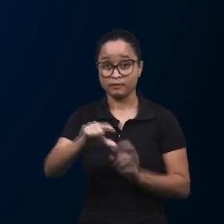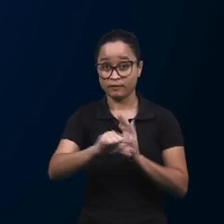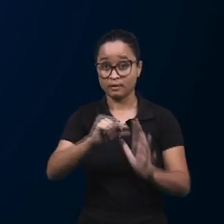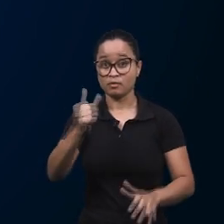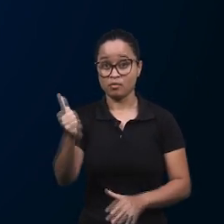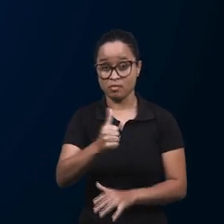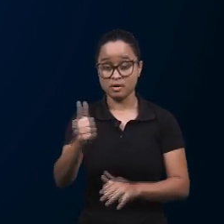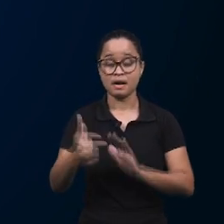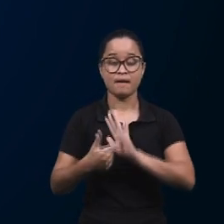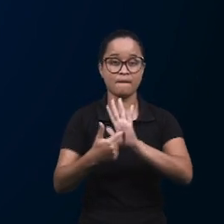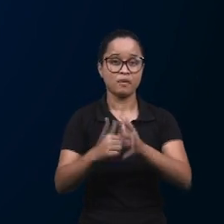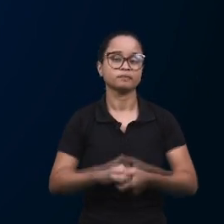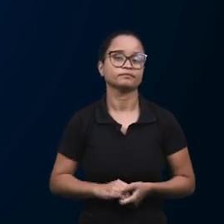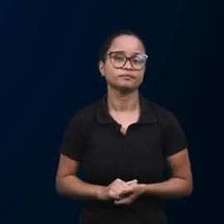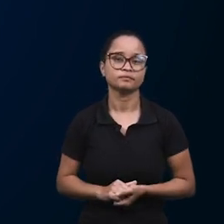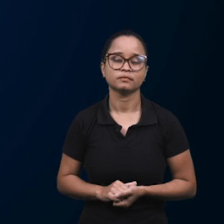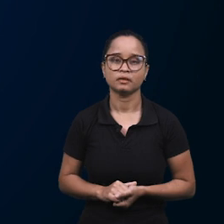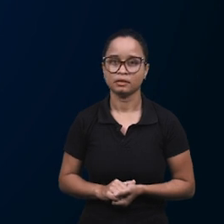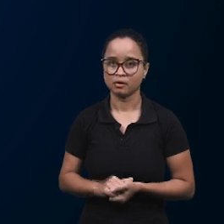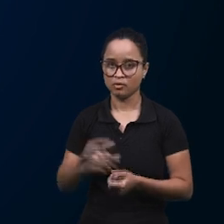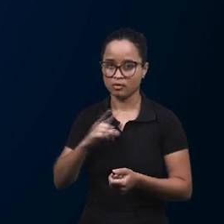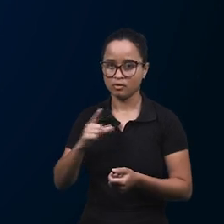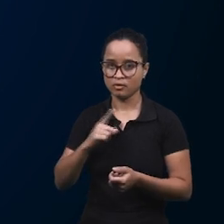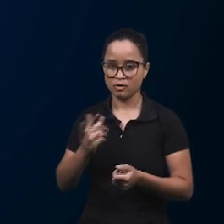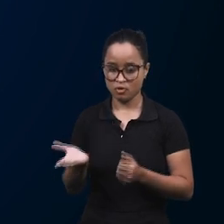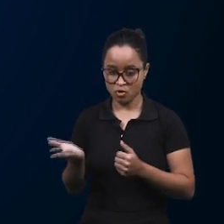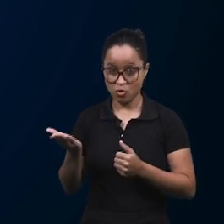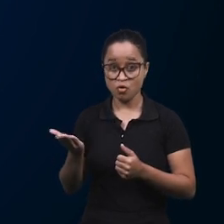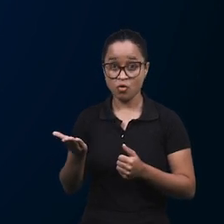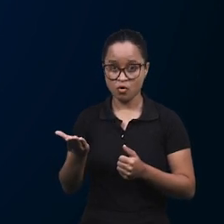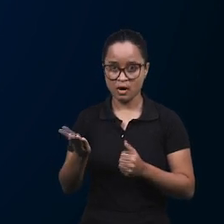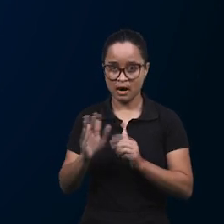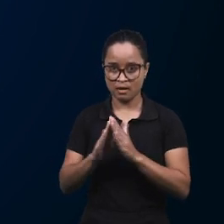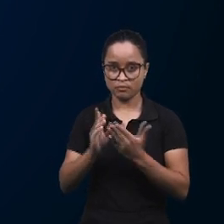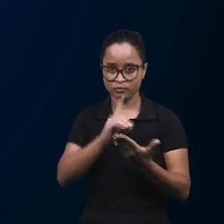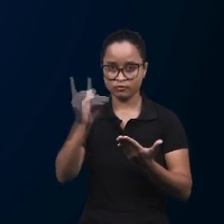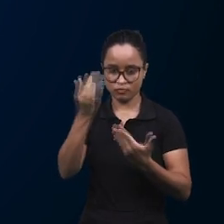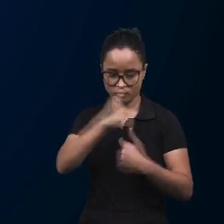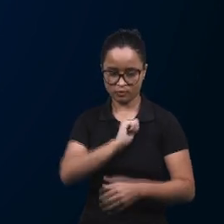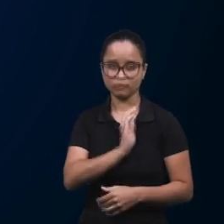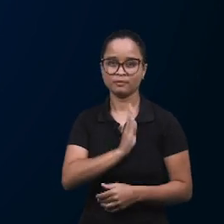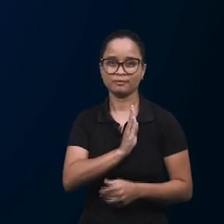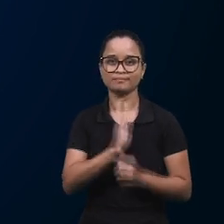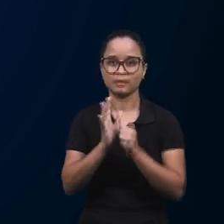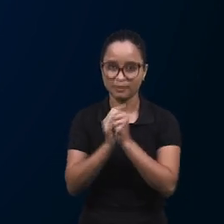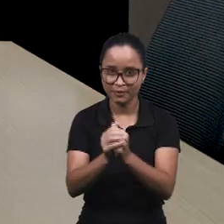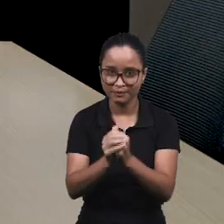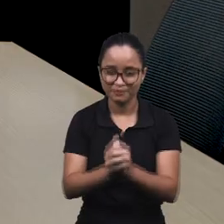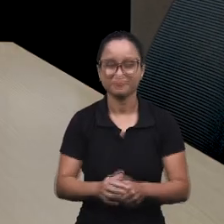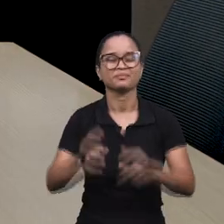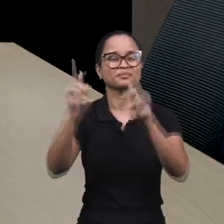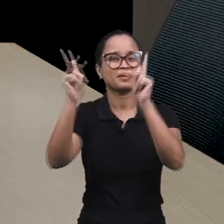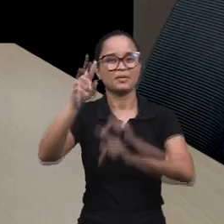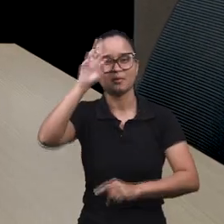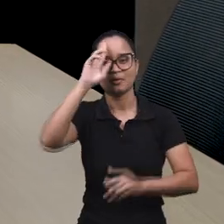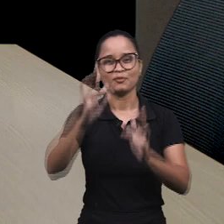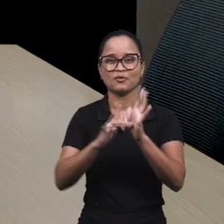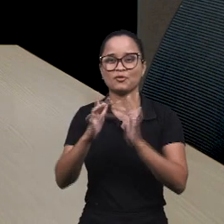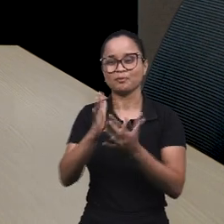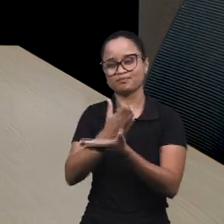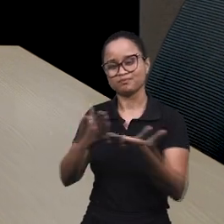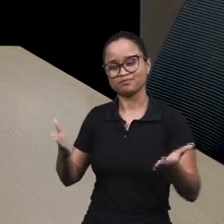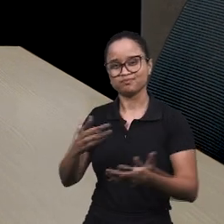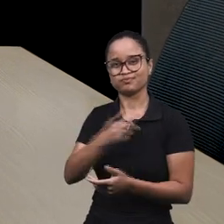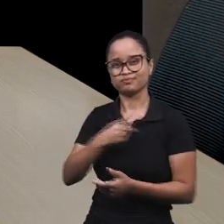verso 11, ele vai dizer o seguinte: guardei a tua palavra no meu coração. Amém? A paz do Senhor Jesus,